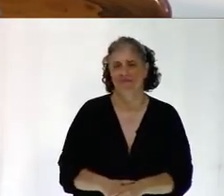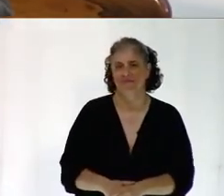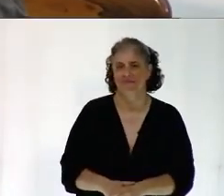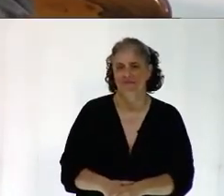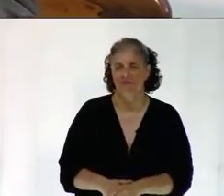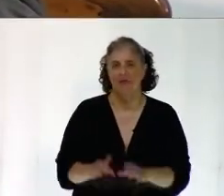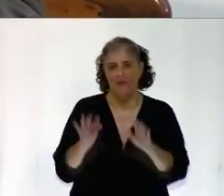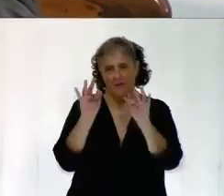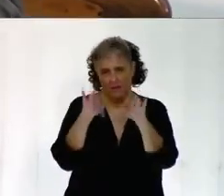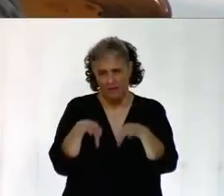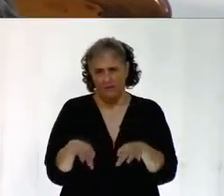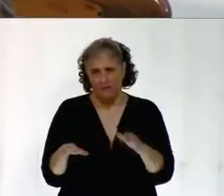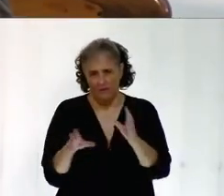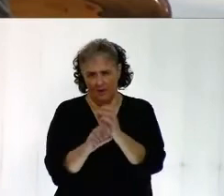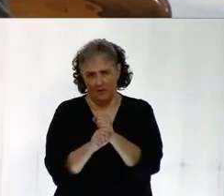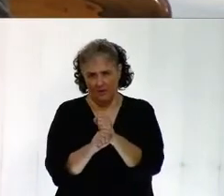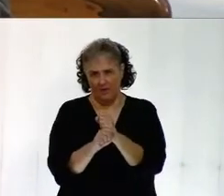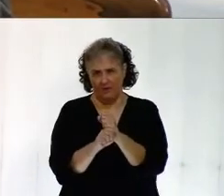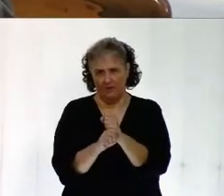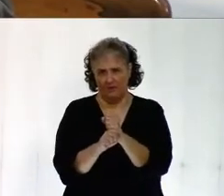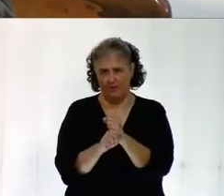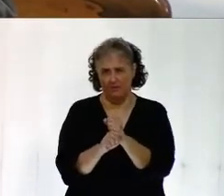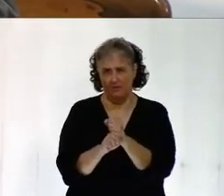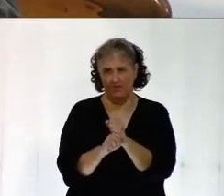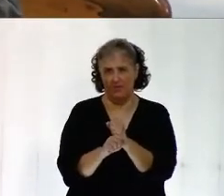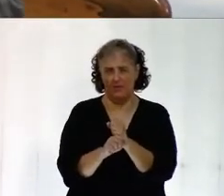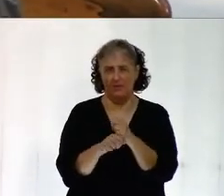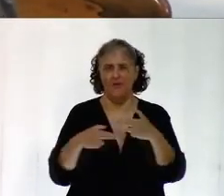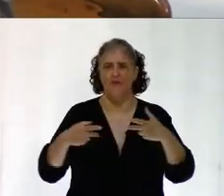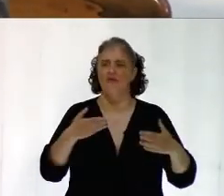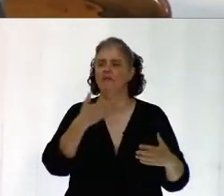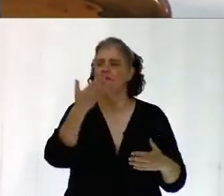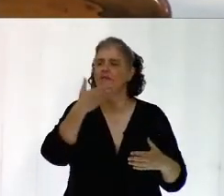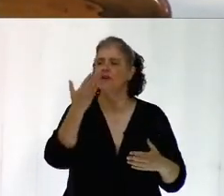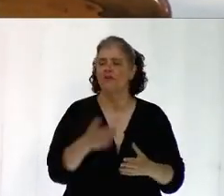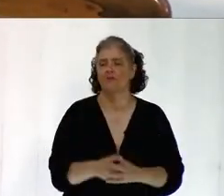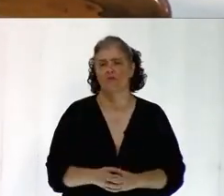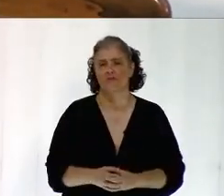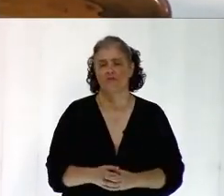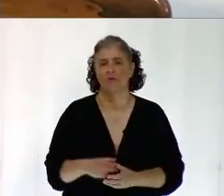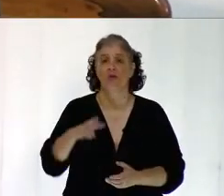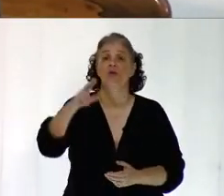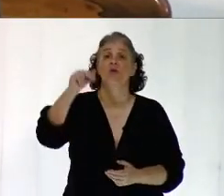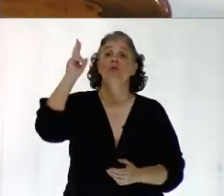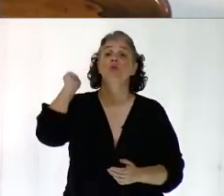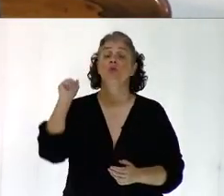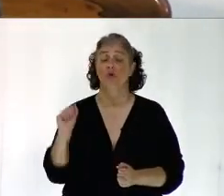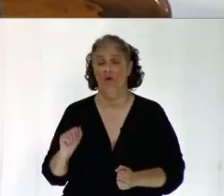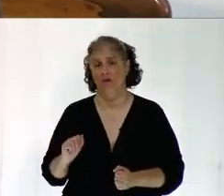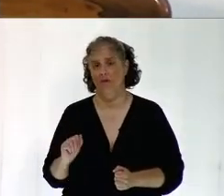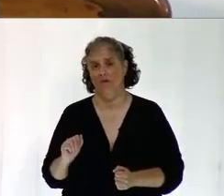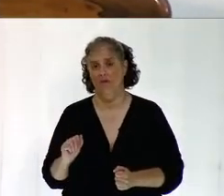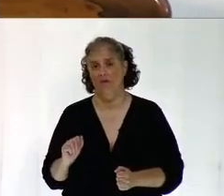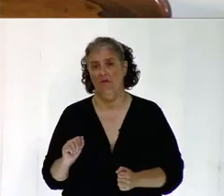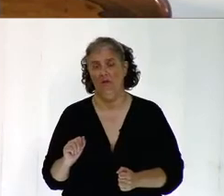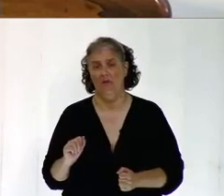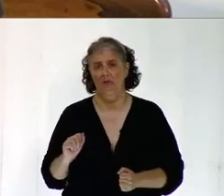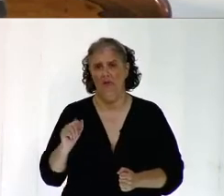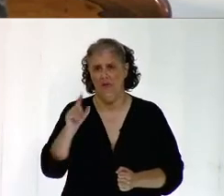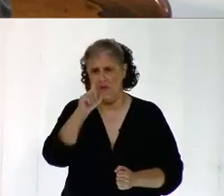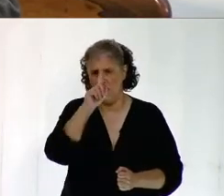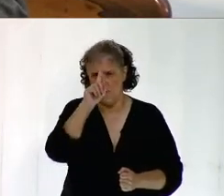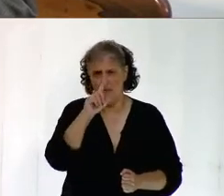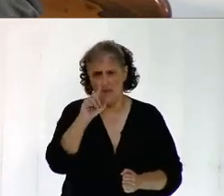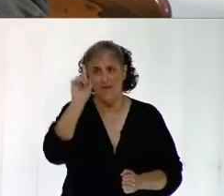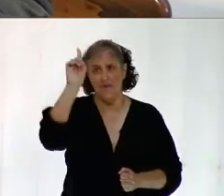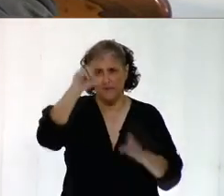finalizo dizendo uma coisa muito fácil de ser guardada nunca duvide deus cuida me